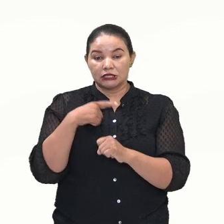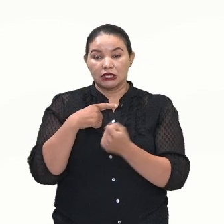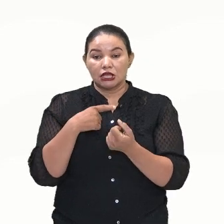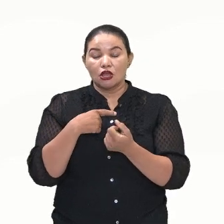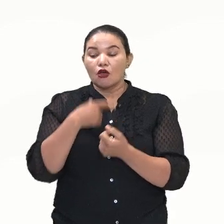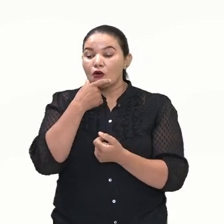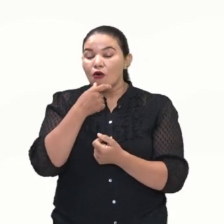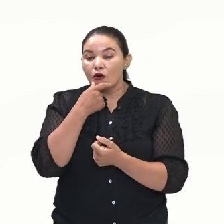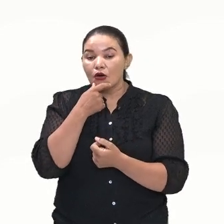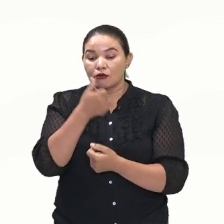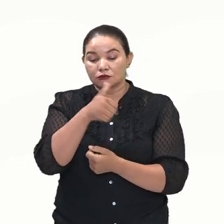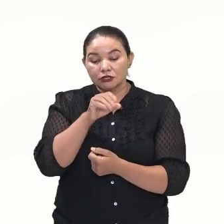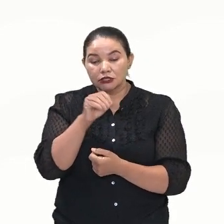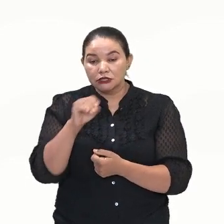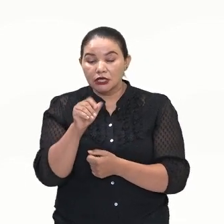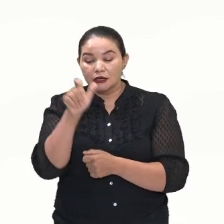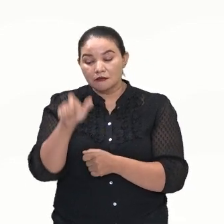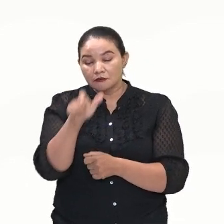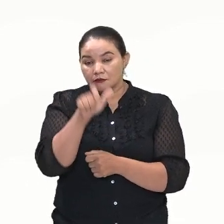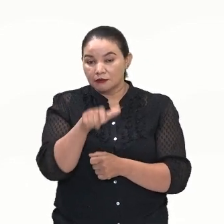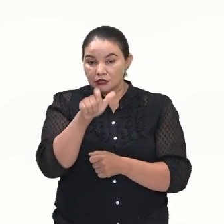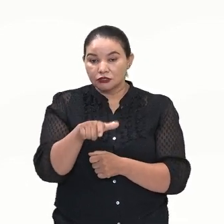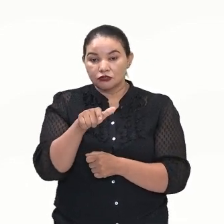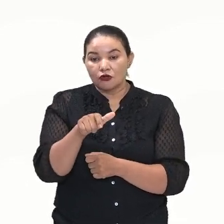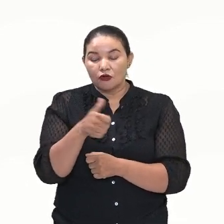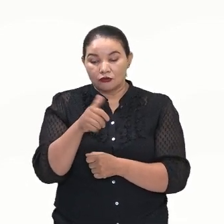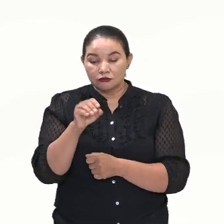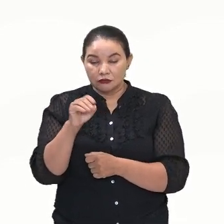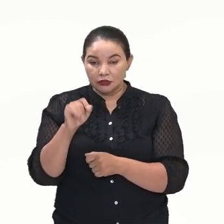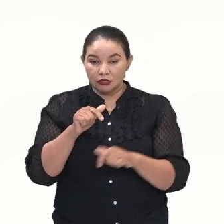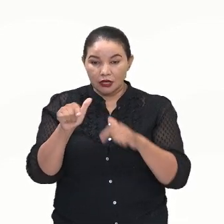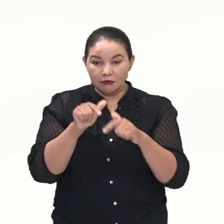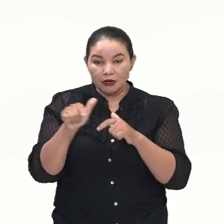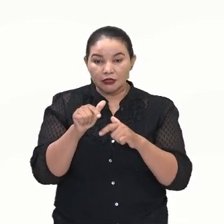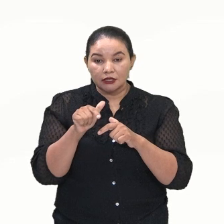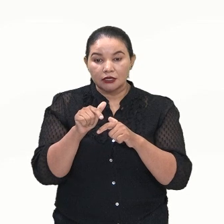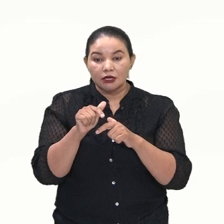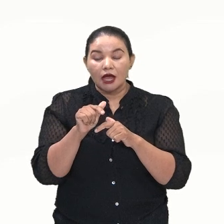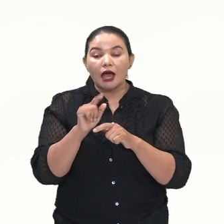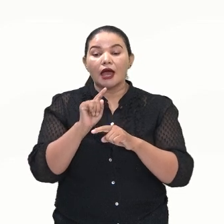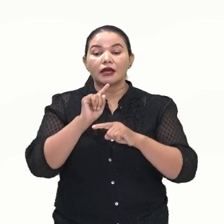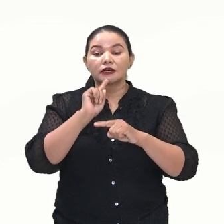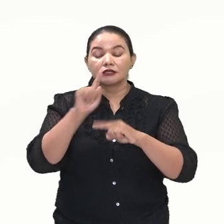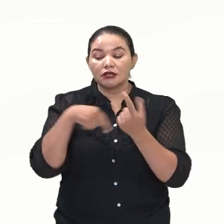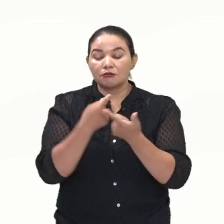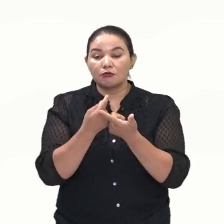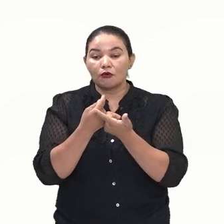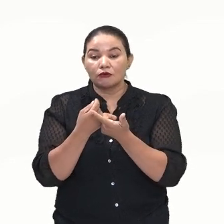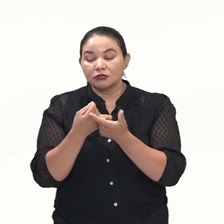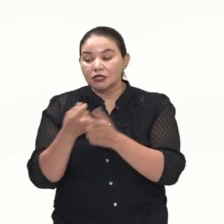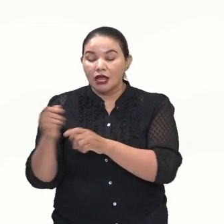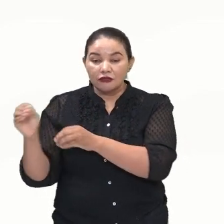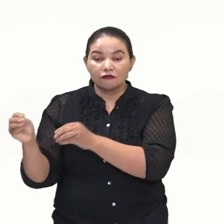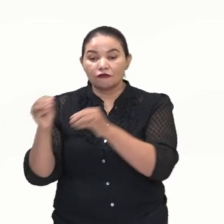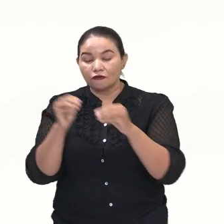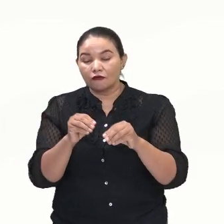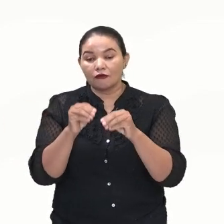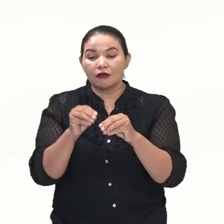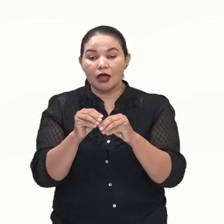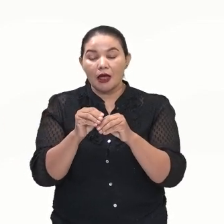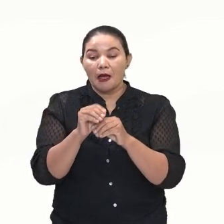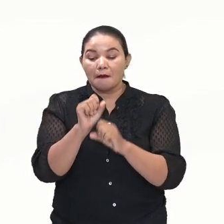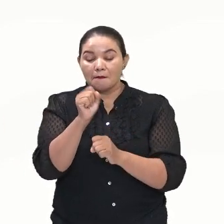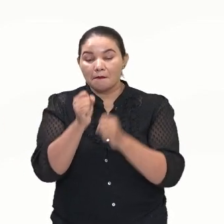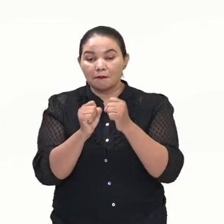homens trabalhando ou 100 pessoas trabalhando em determinado setor, a partir da mecanização das máquinas,